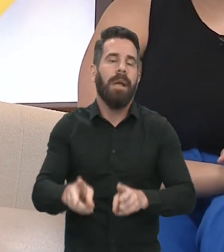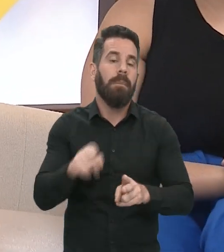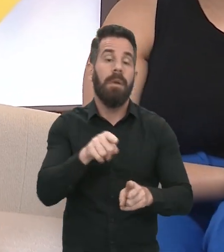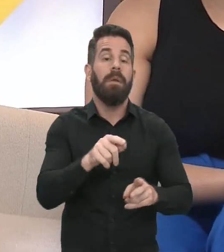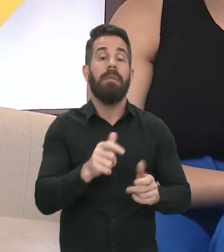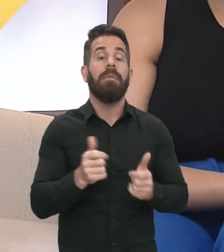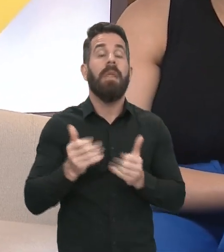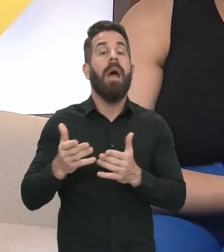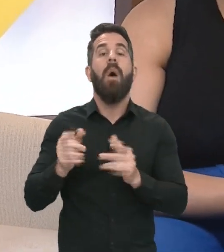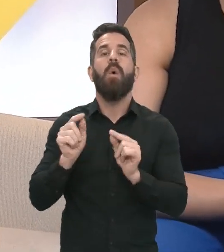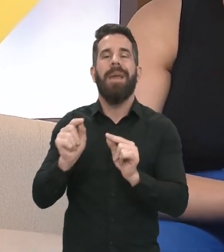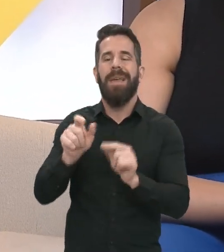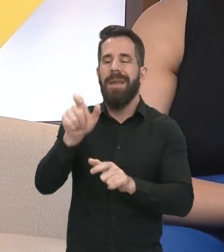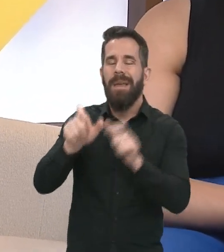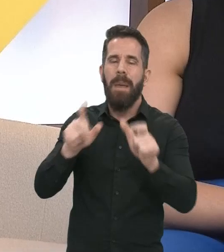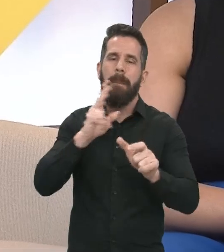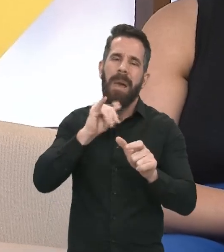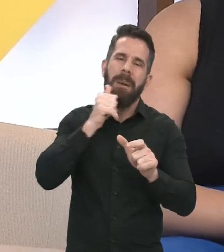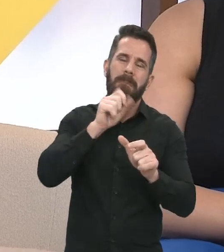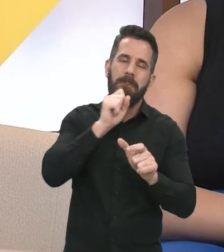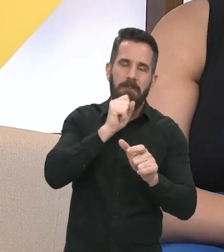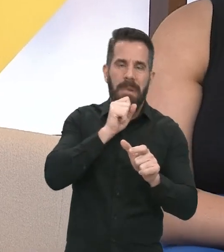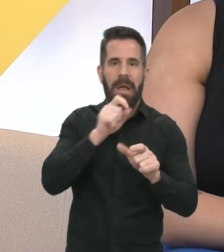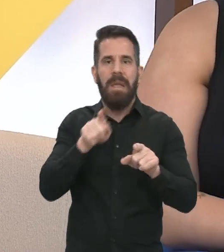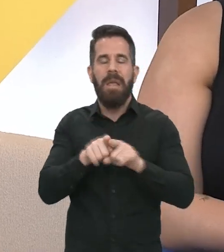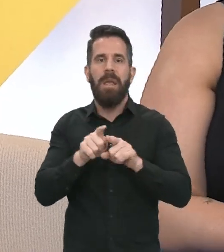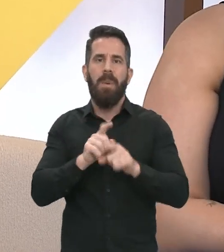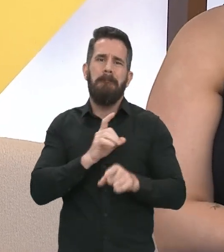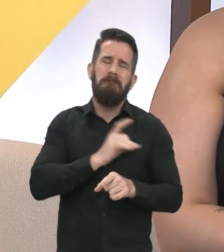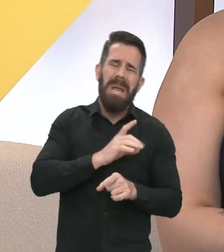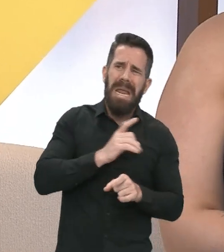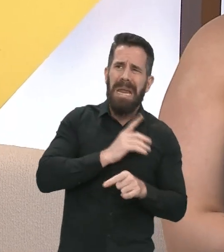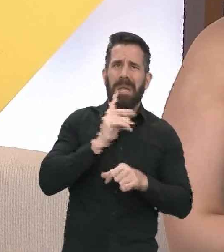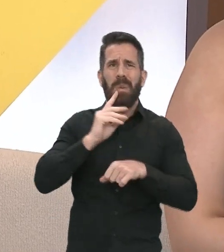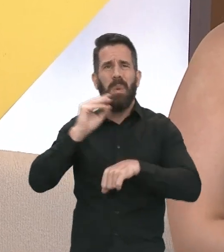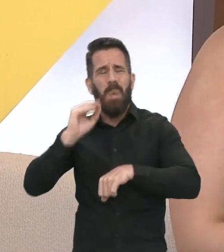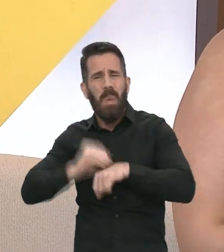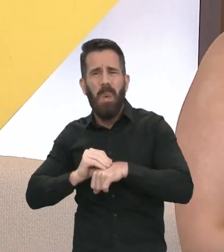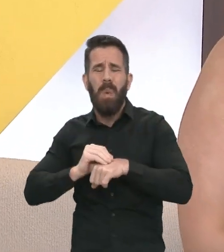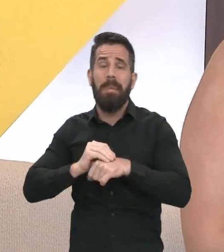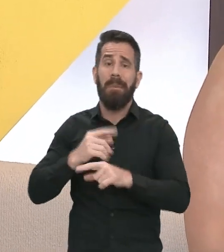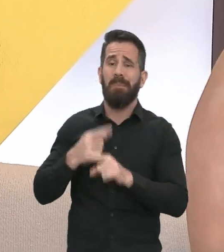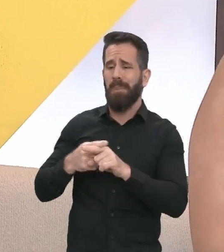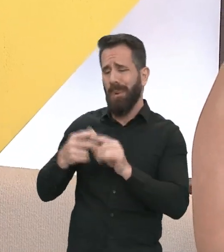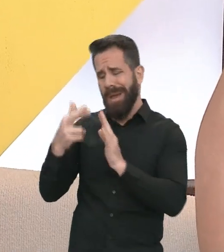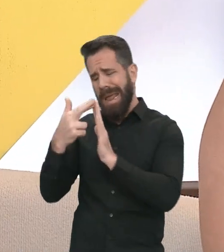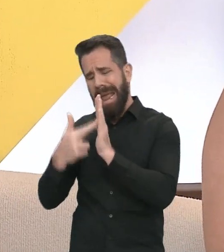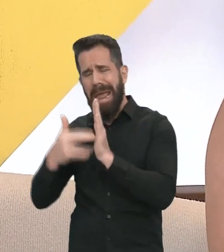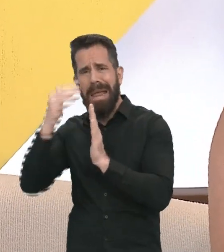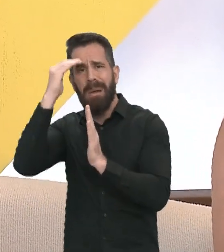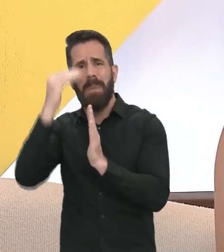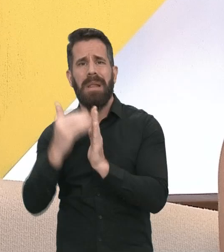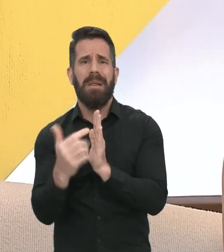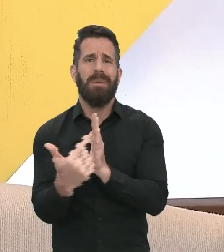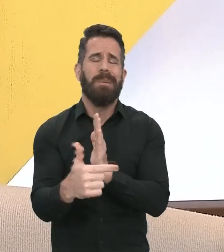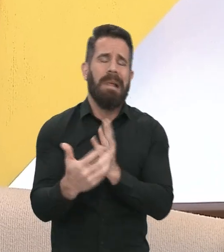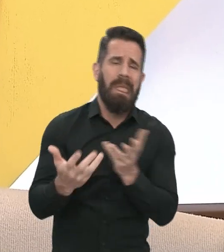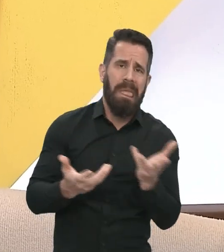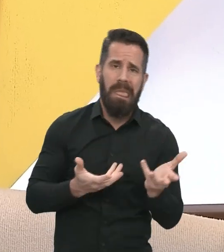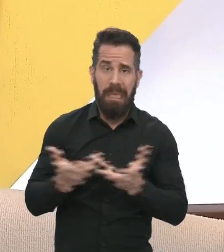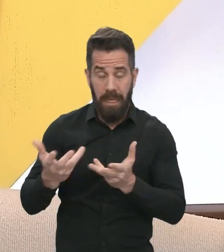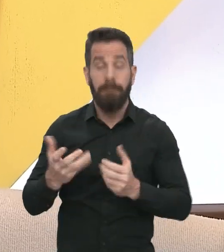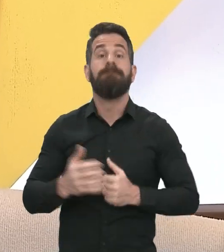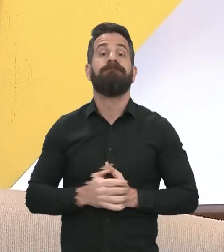ansiedade nos pais por não estarem conseguindo seguir as recomendações que foram feitas. Então, a gente tem percebido agora nos